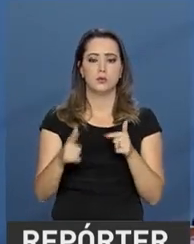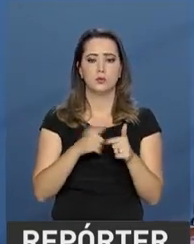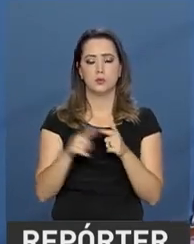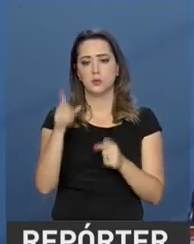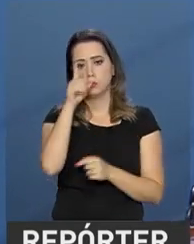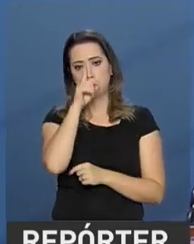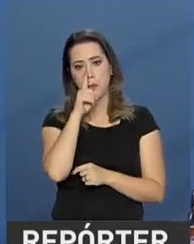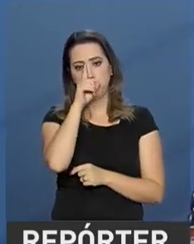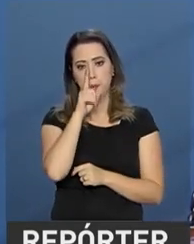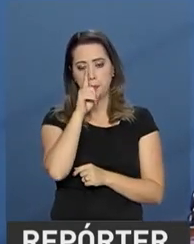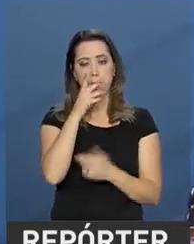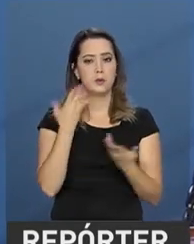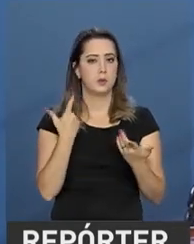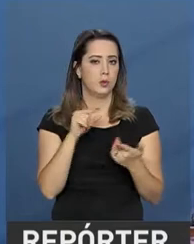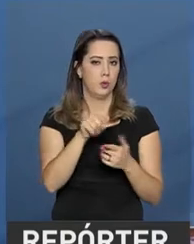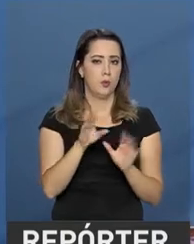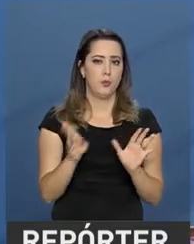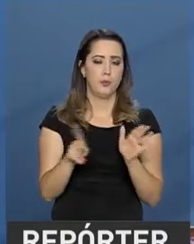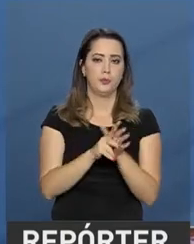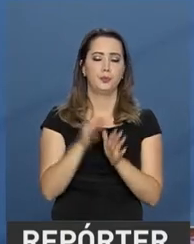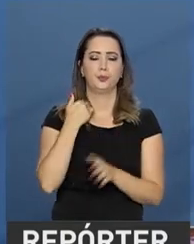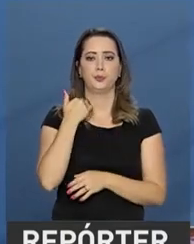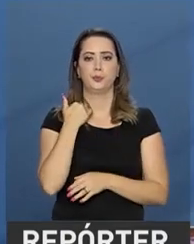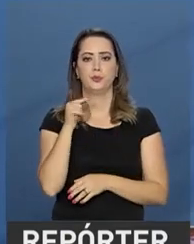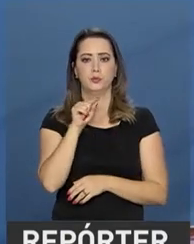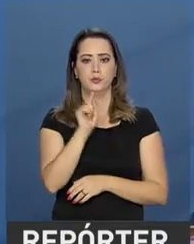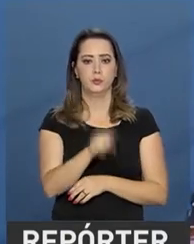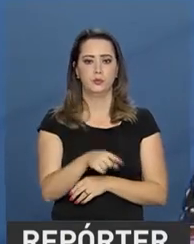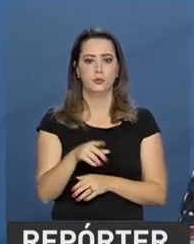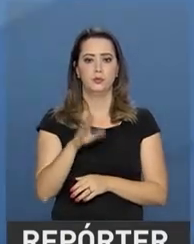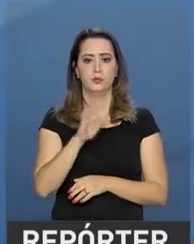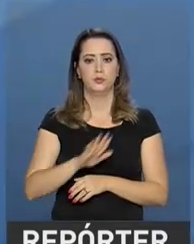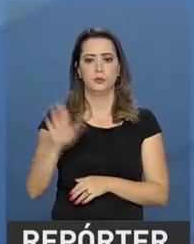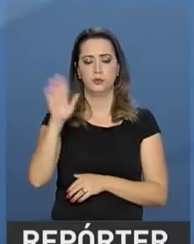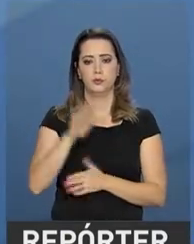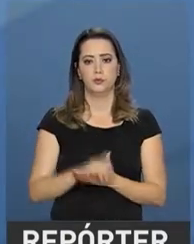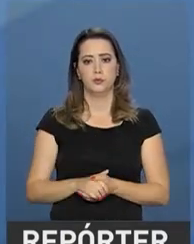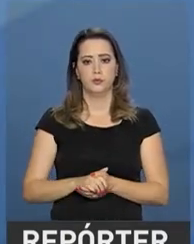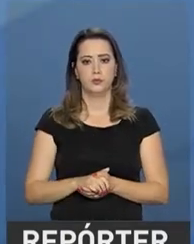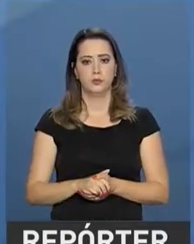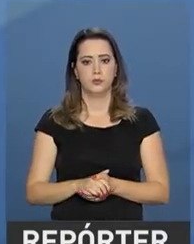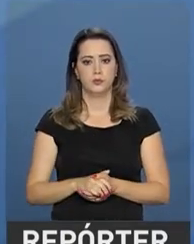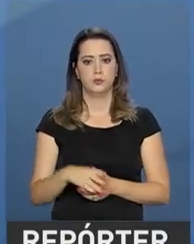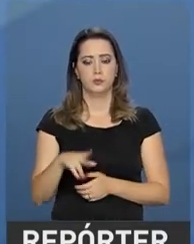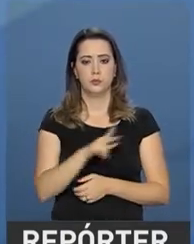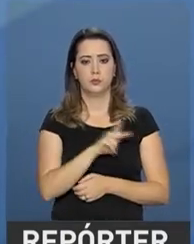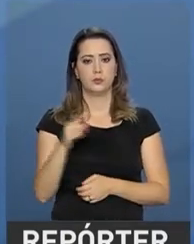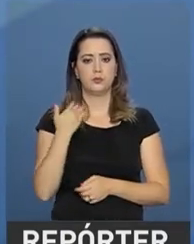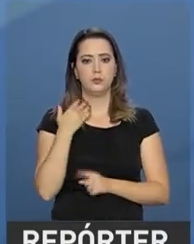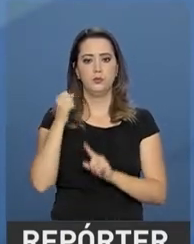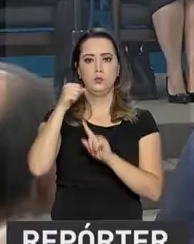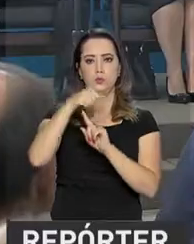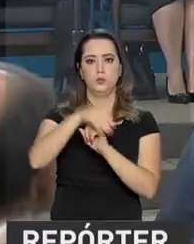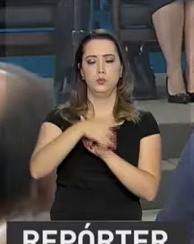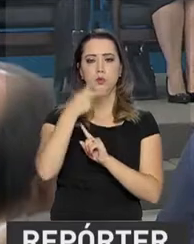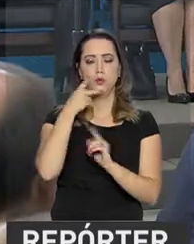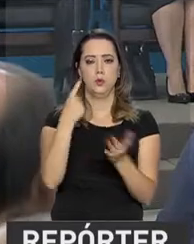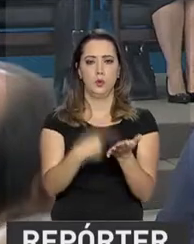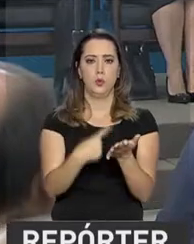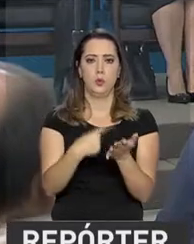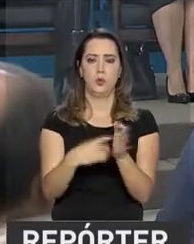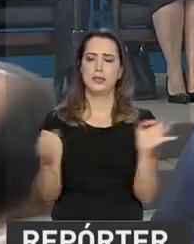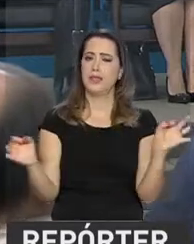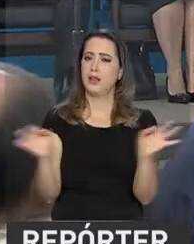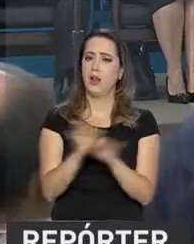risco a estabilidade do sistema financeiro nacional o presidente do banco central destacou que o acordo acaba com